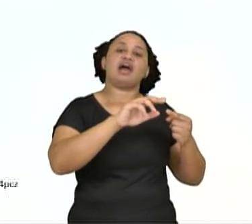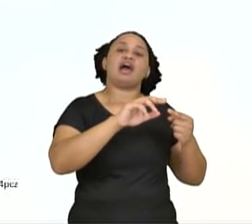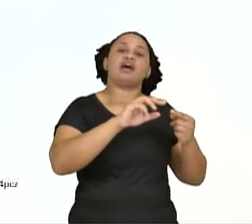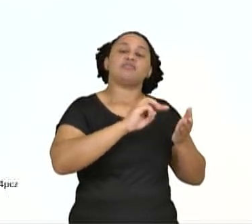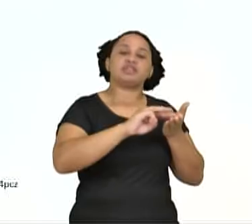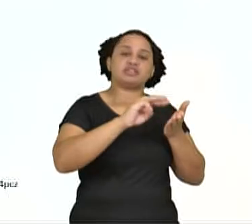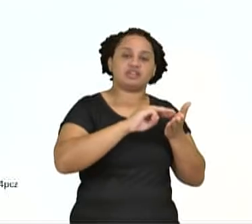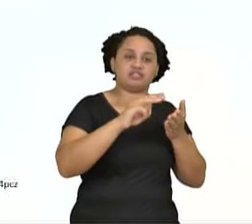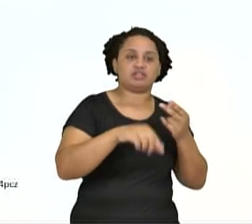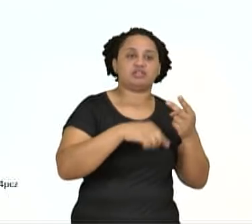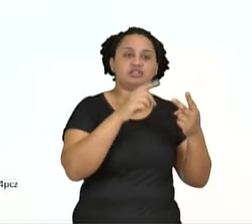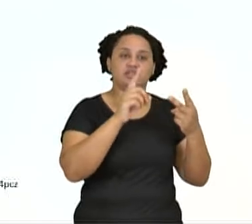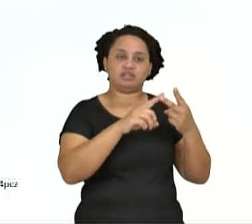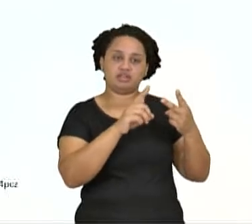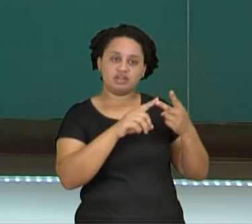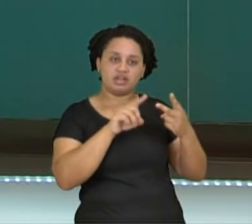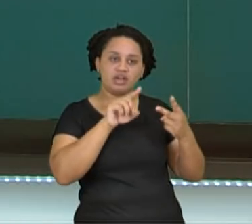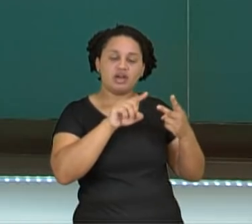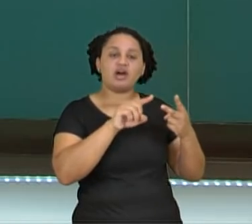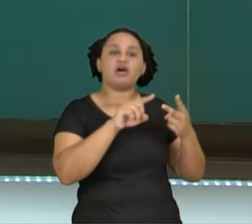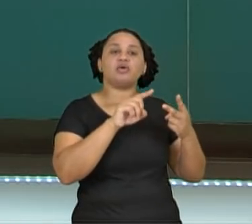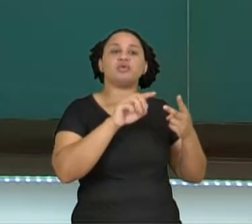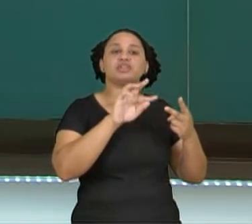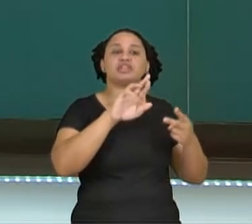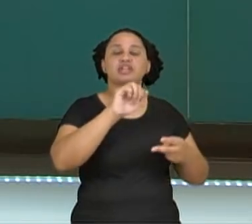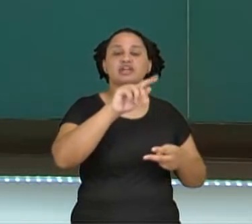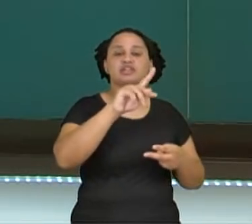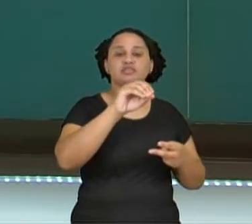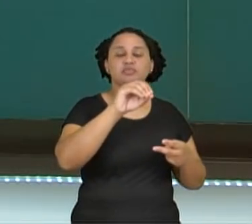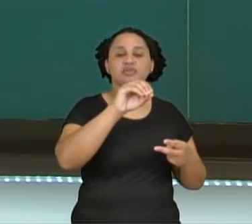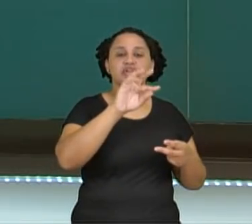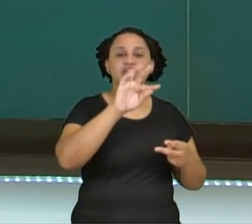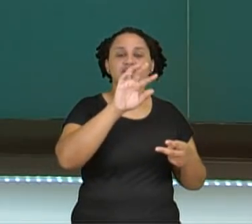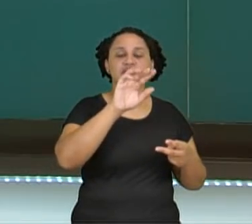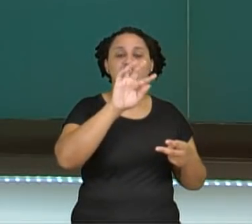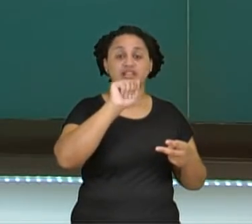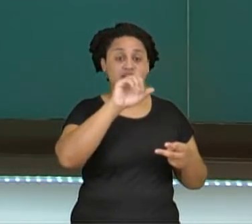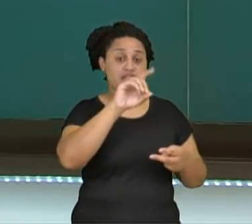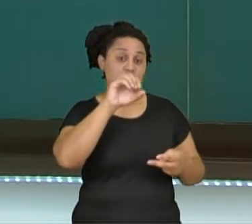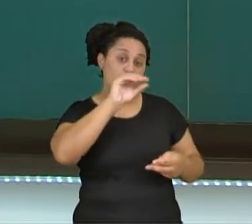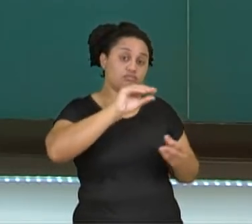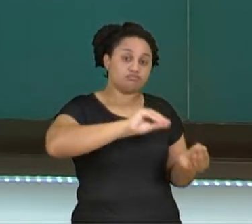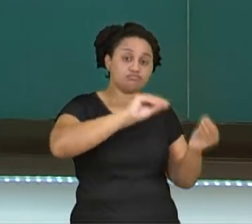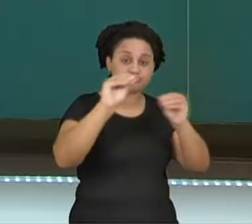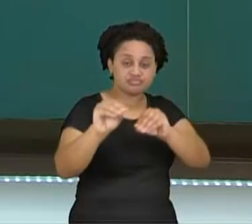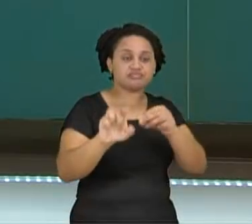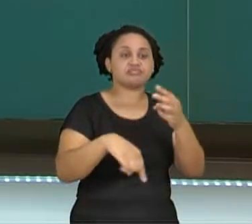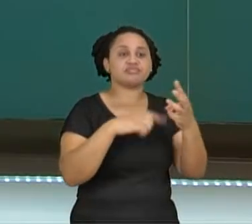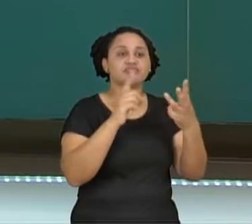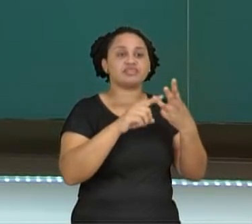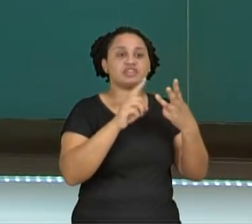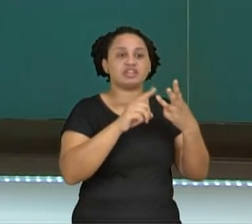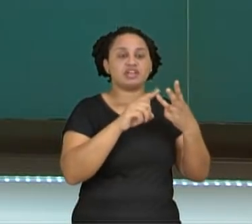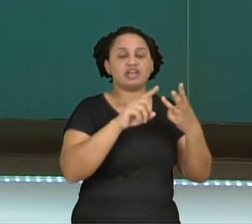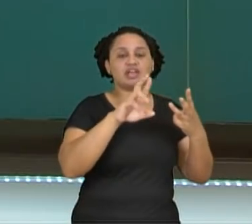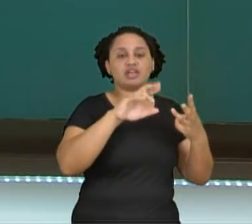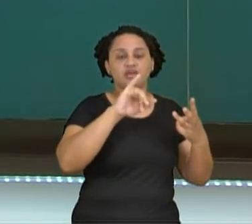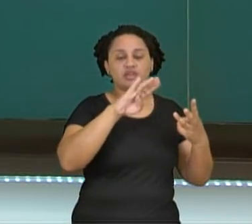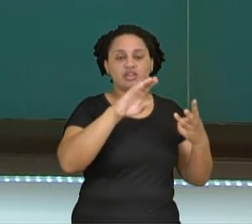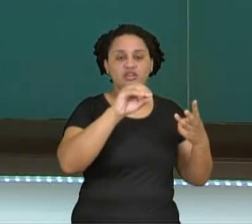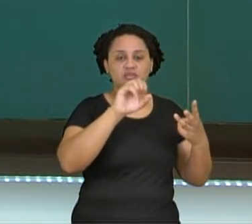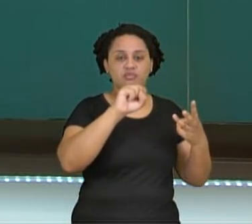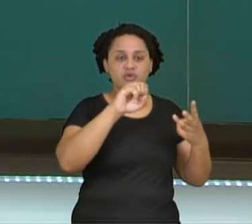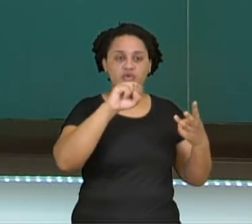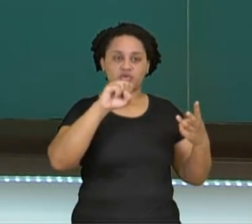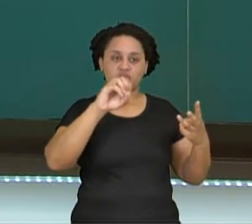ribossômico. Qual é a diferença entre eles? Primeiro, o formato, né? Vocês estão vendo que eles têm formatos diferentes, mas eles têm funções diferentes também. O RNA